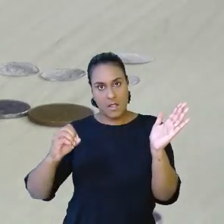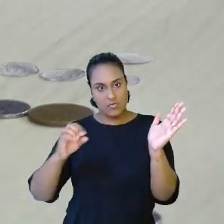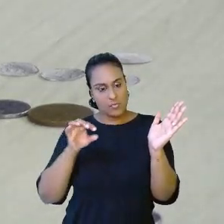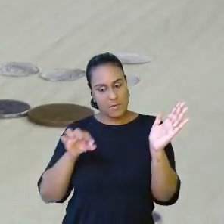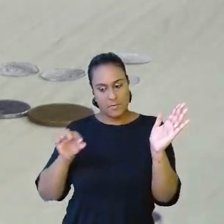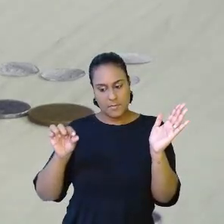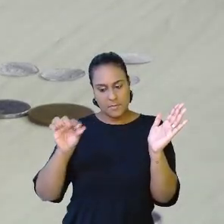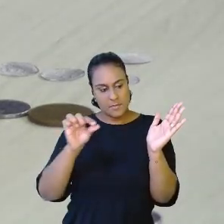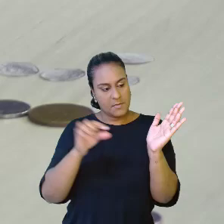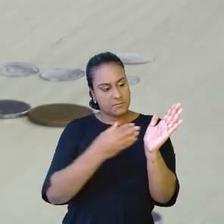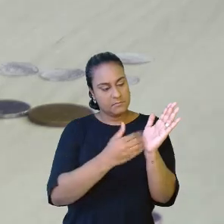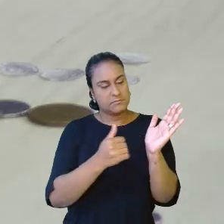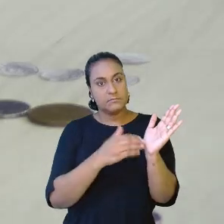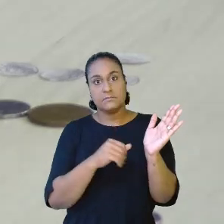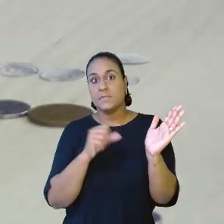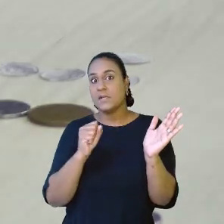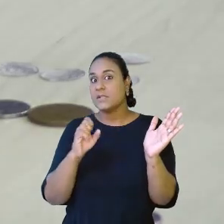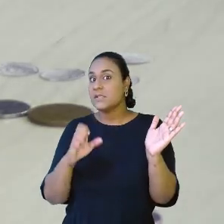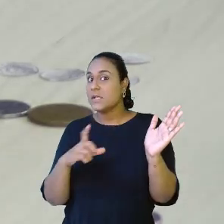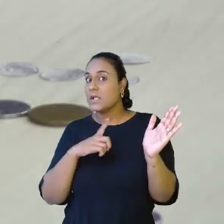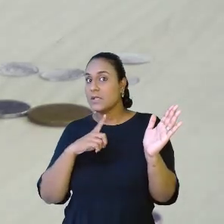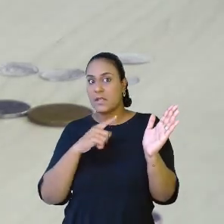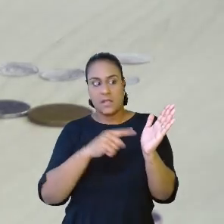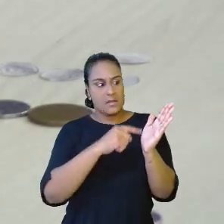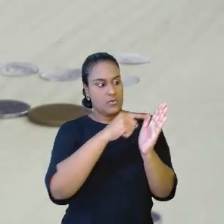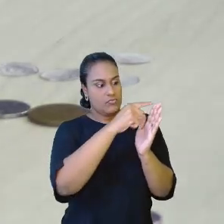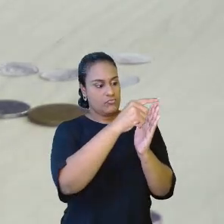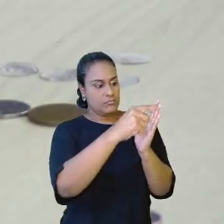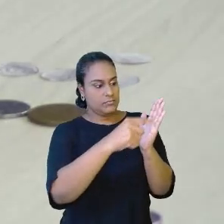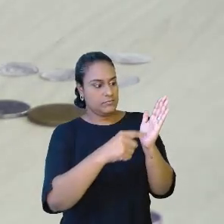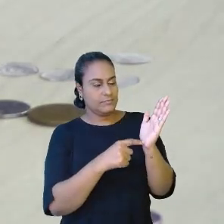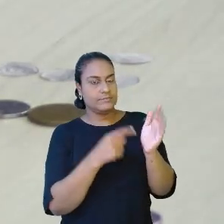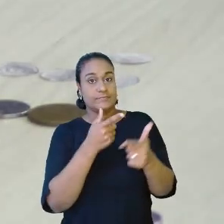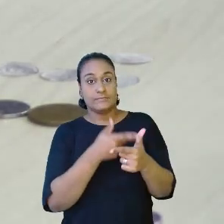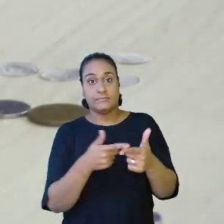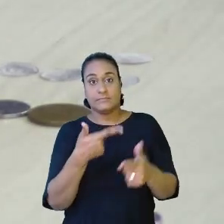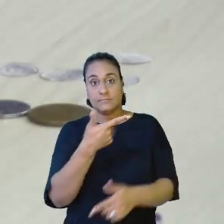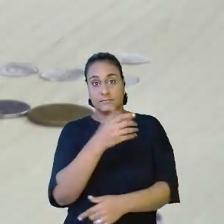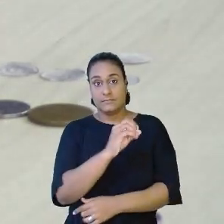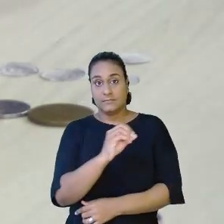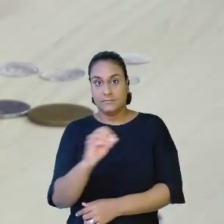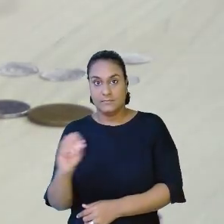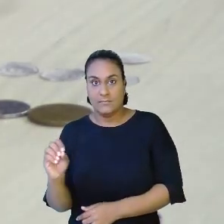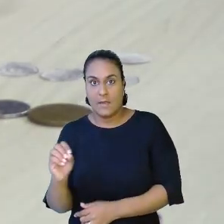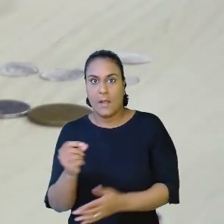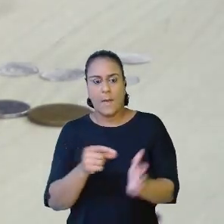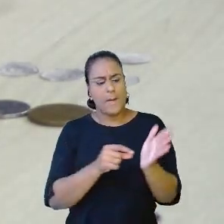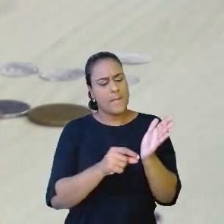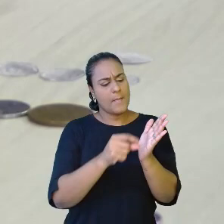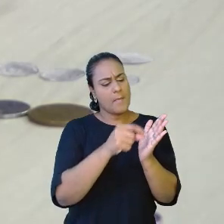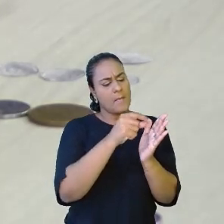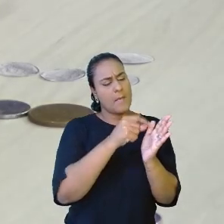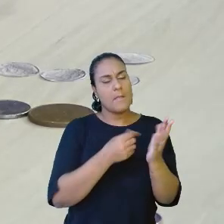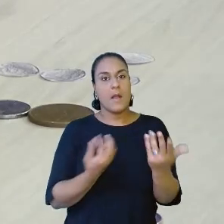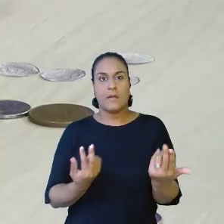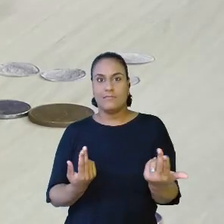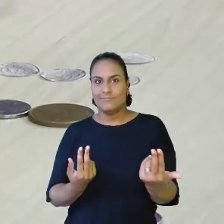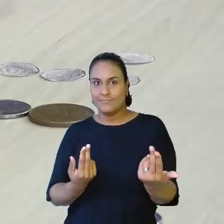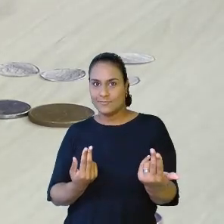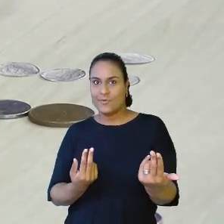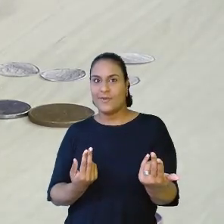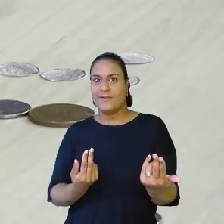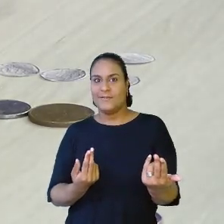Então, se eu tenho meu inteiro dividido em 100 partezinhas iguais, 100